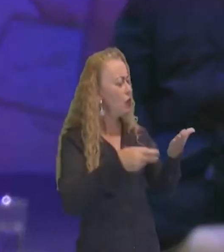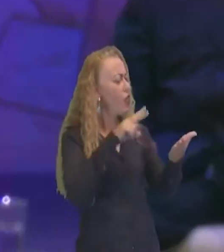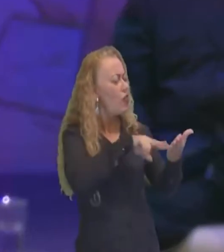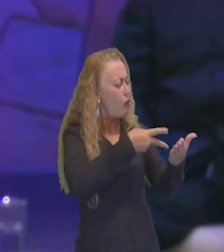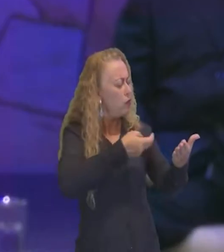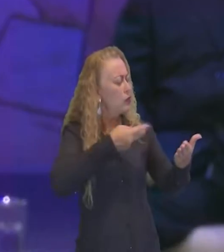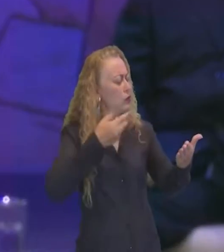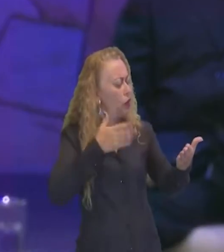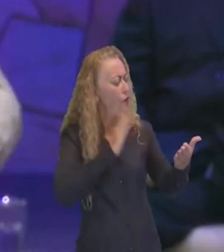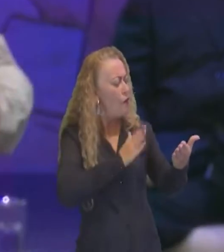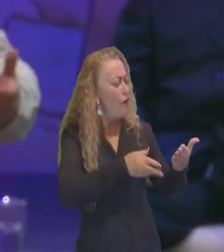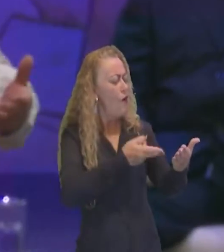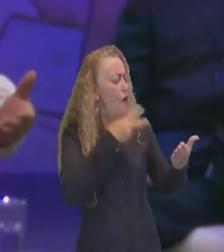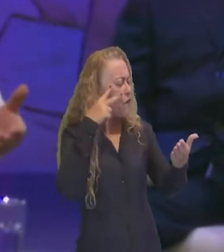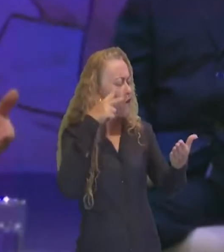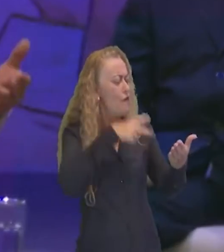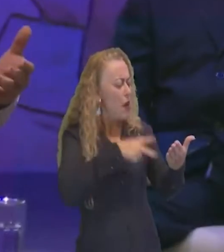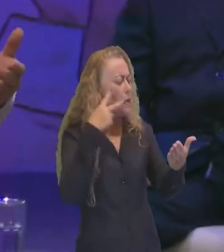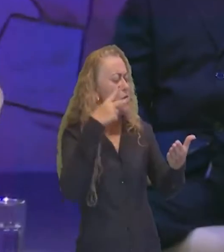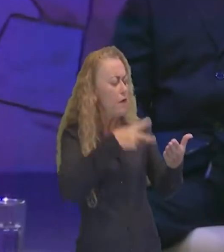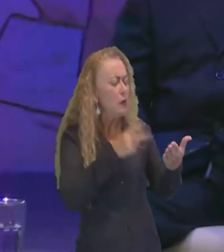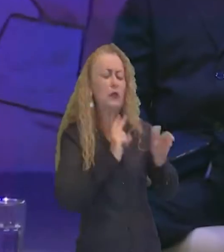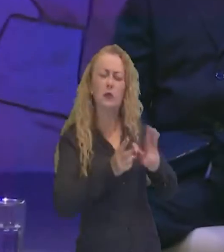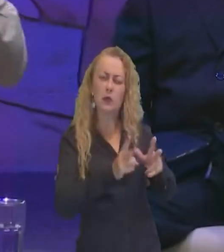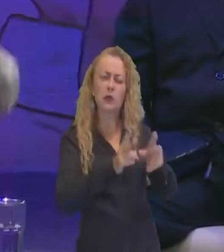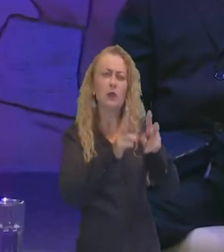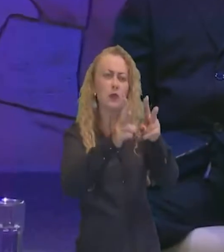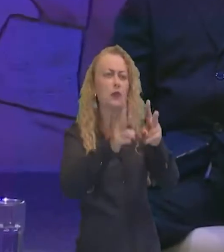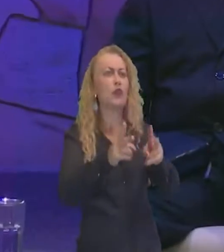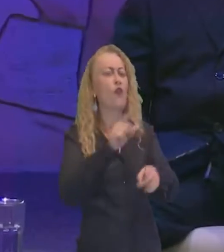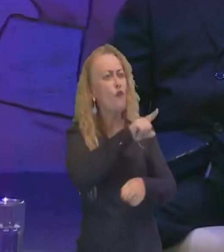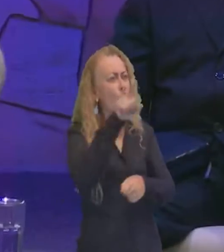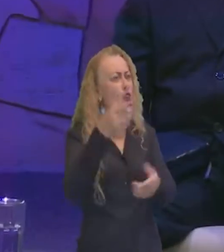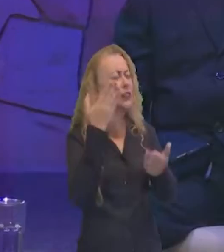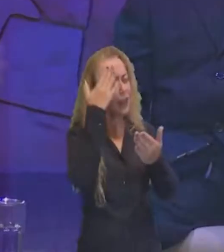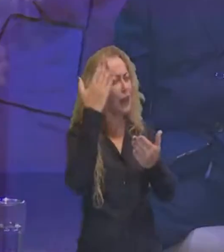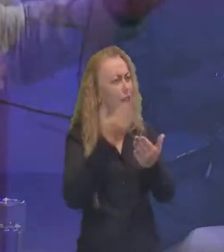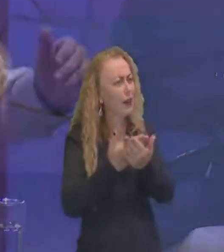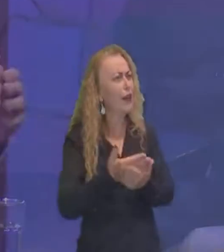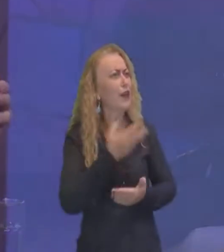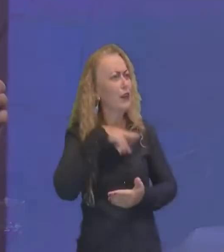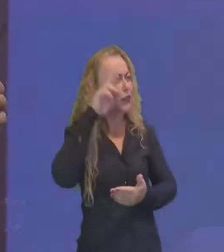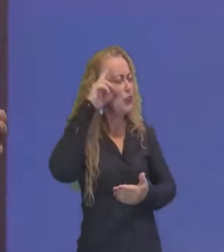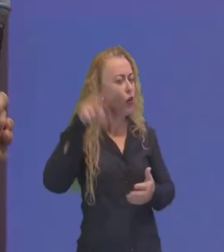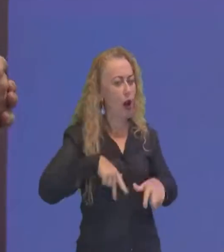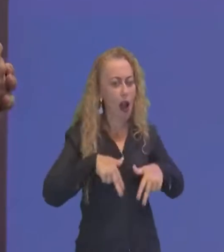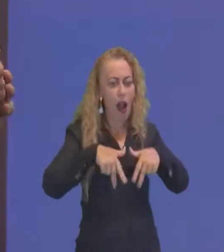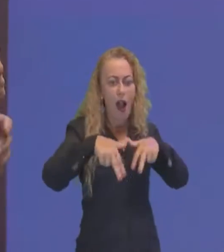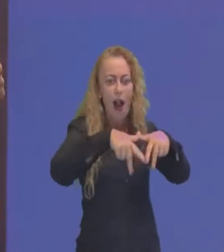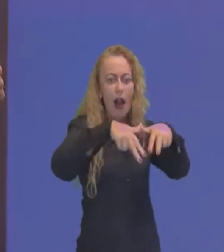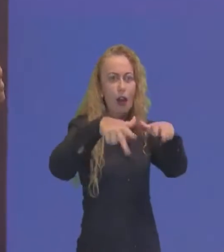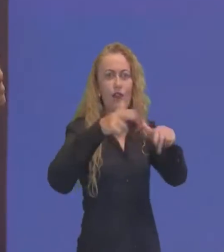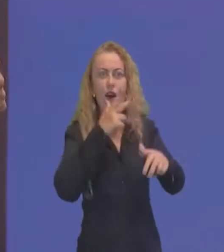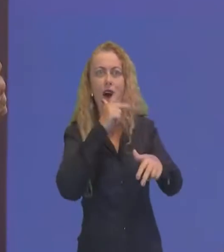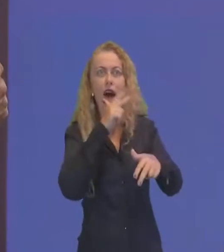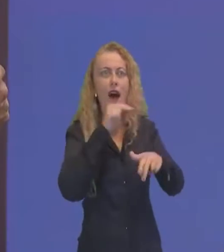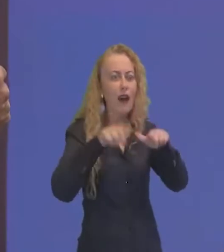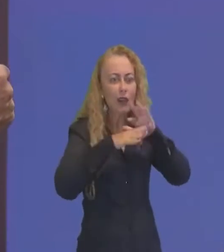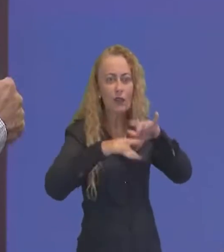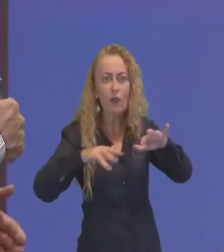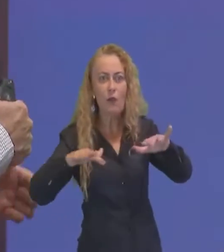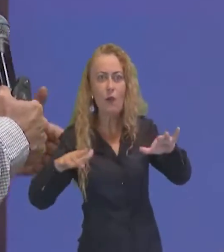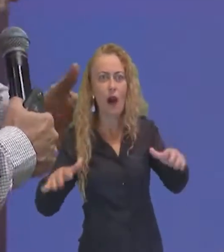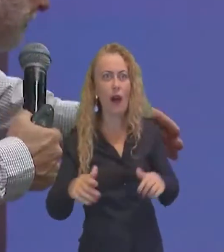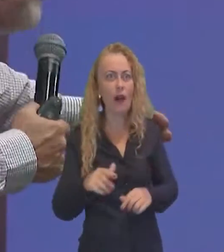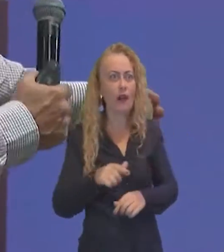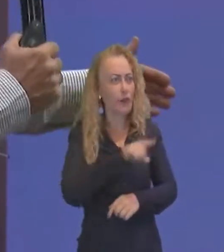na palavra o tempo inteiro. O tempo inteiro. Você crê que o Senhor andou sobre o mar? Não, você não crê.